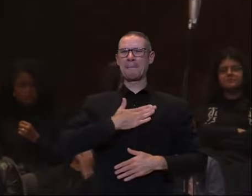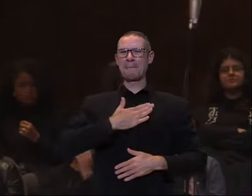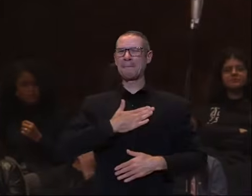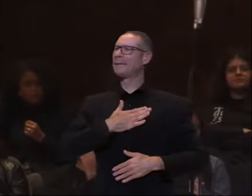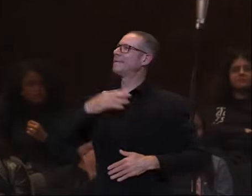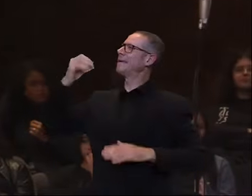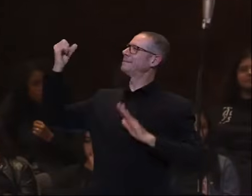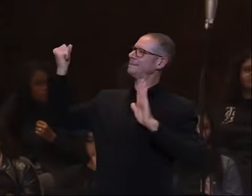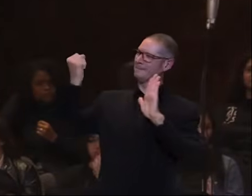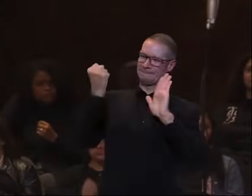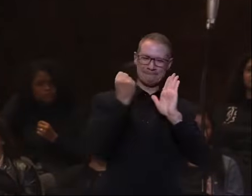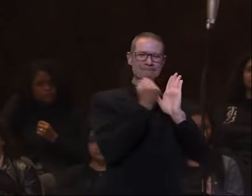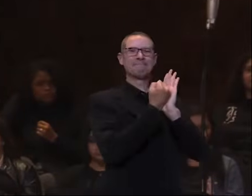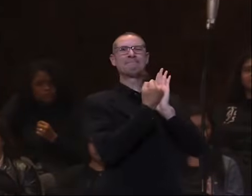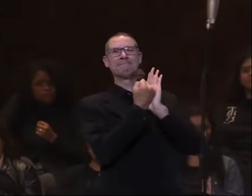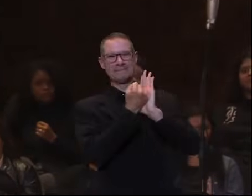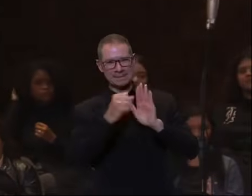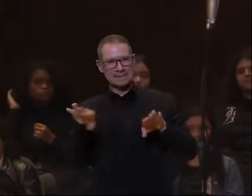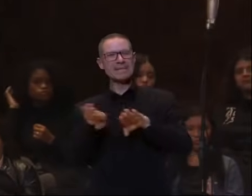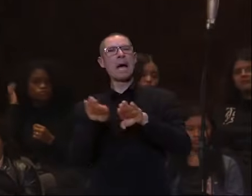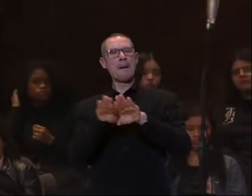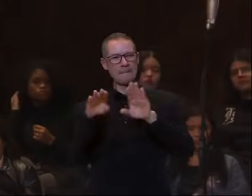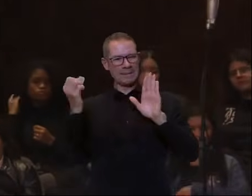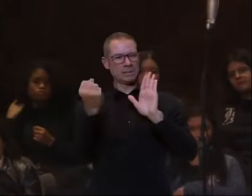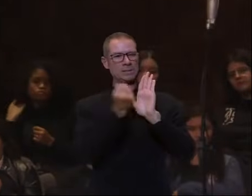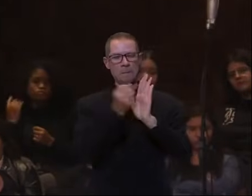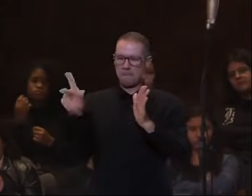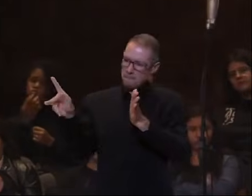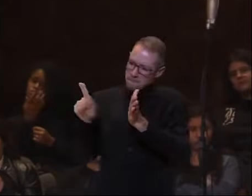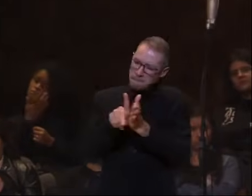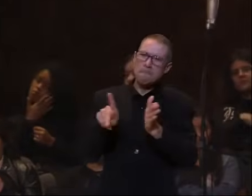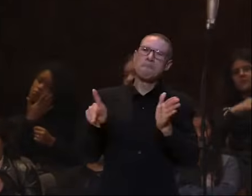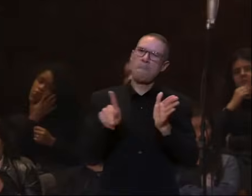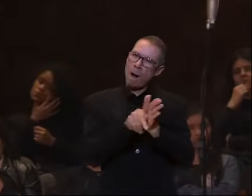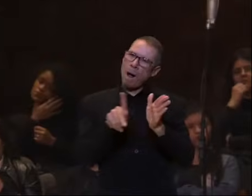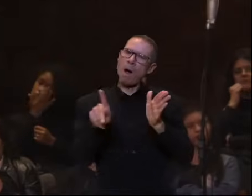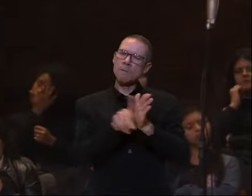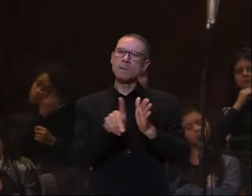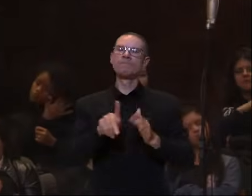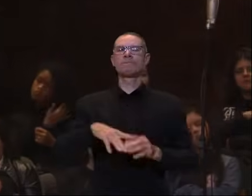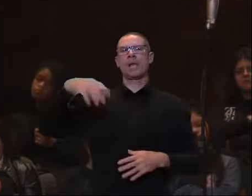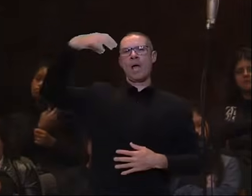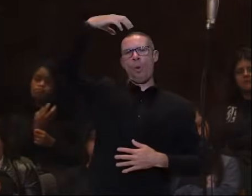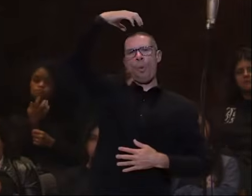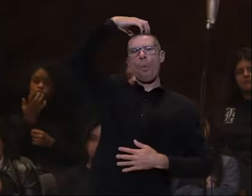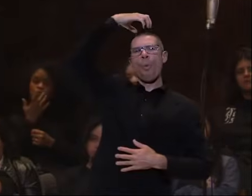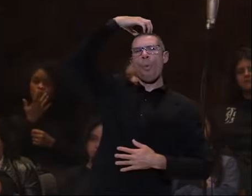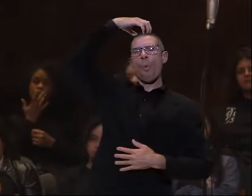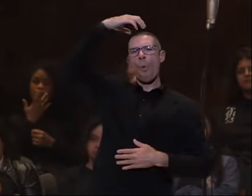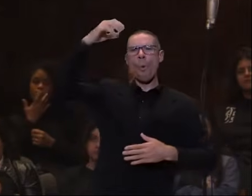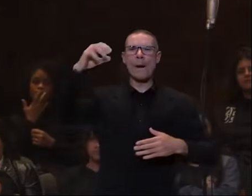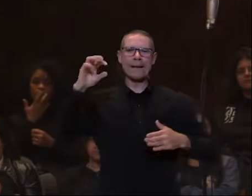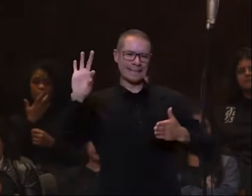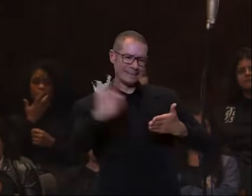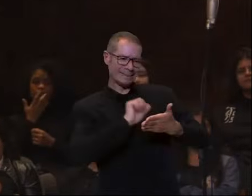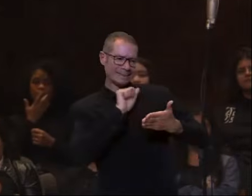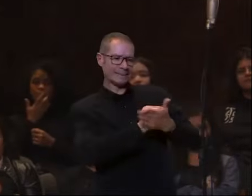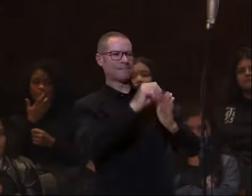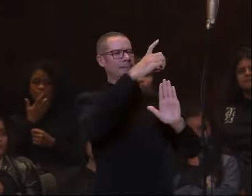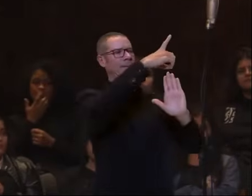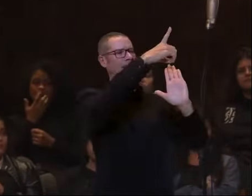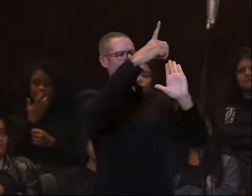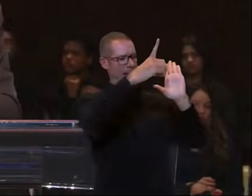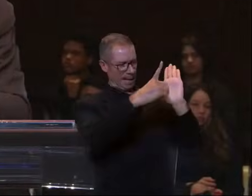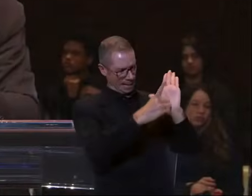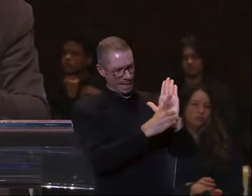meu selo. Esse também era um símbolo de propriedade. Os reis assinavam os decretos com o seu anel